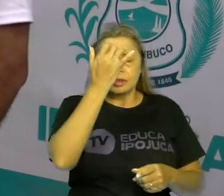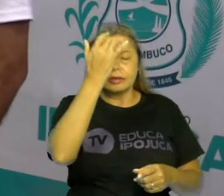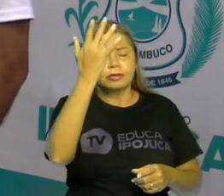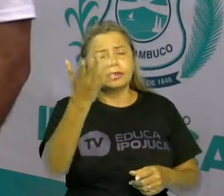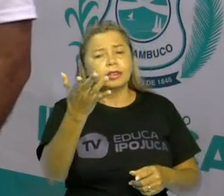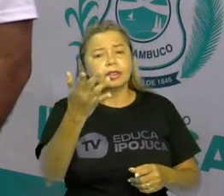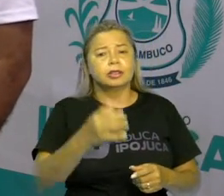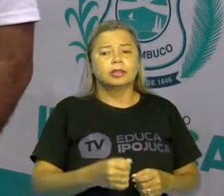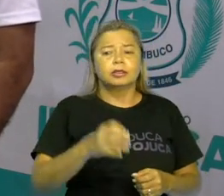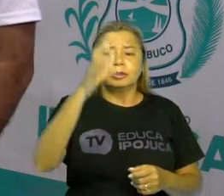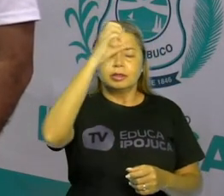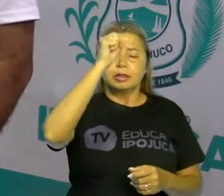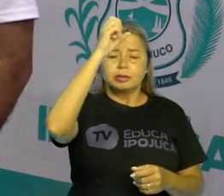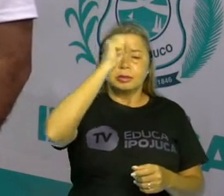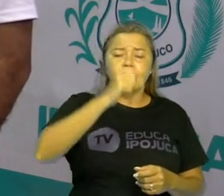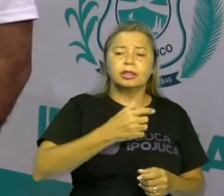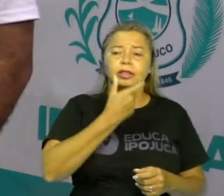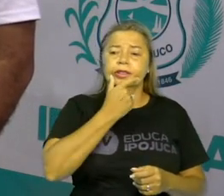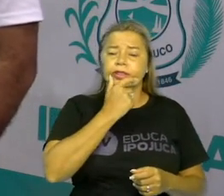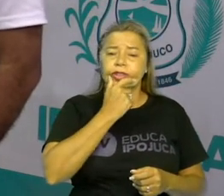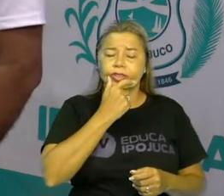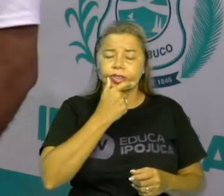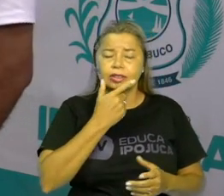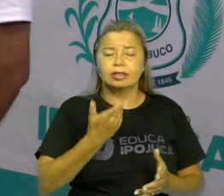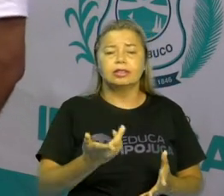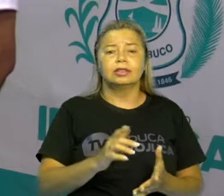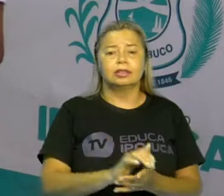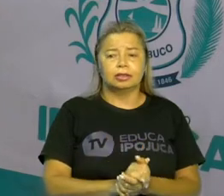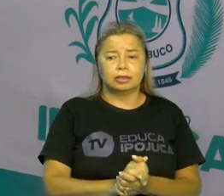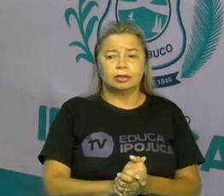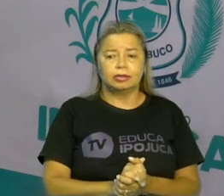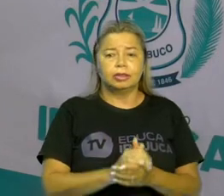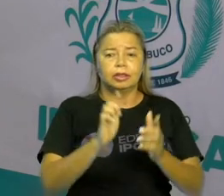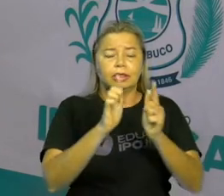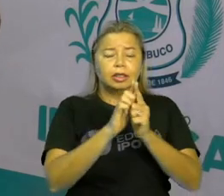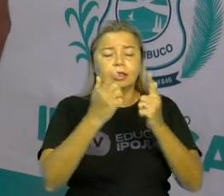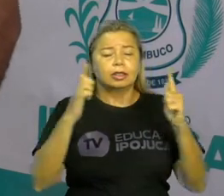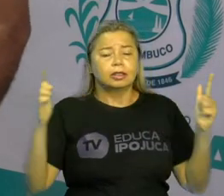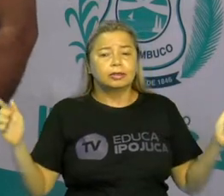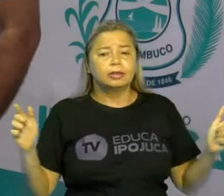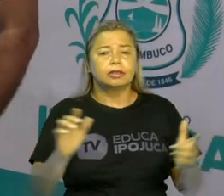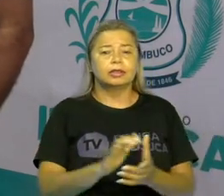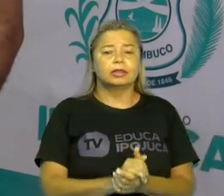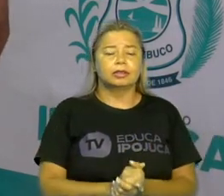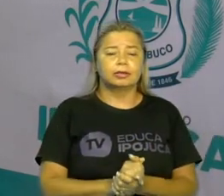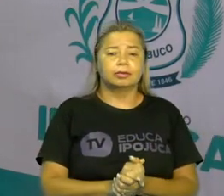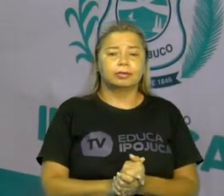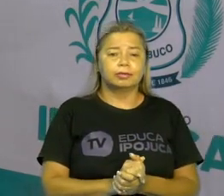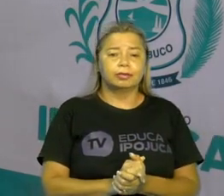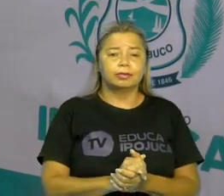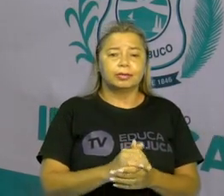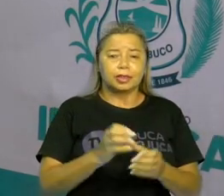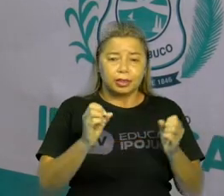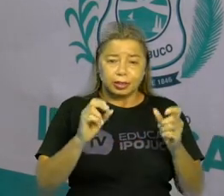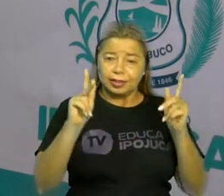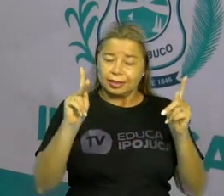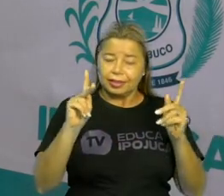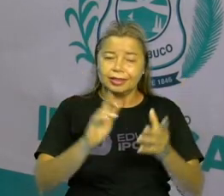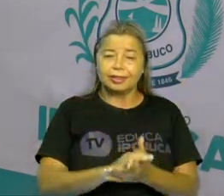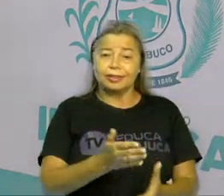aprender a gramática de um outro idioma. No nosso caso aqui, o inglês. Tá tranquilo? Então vamos